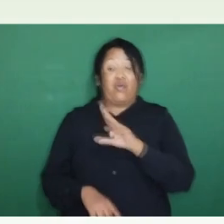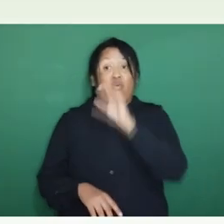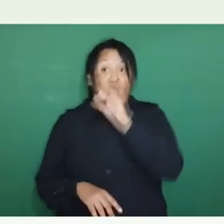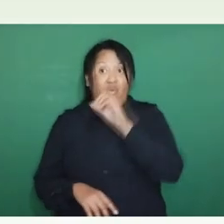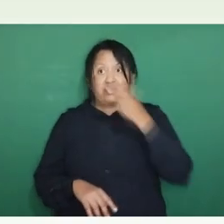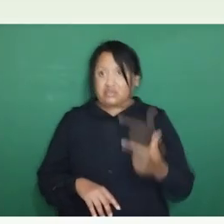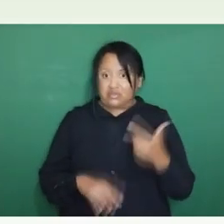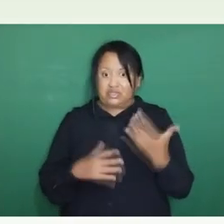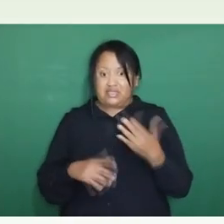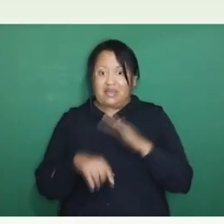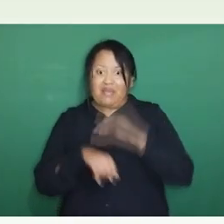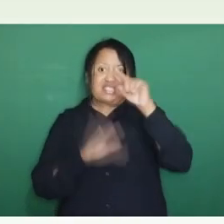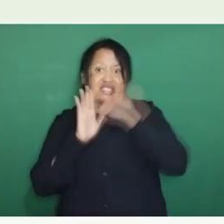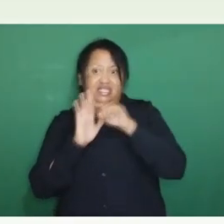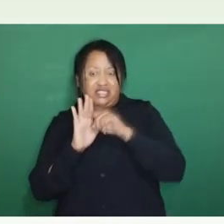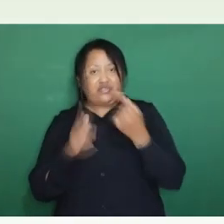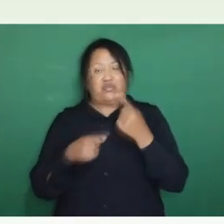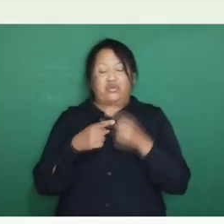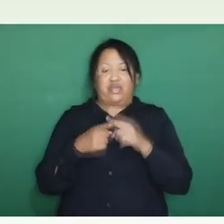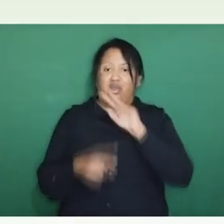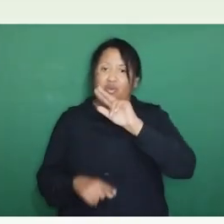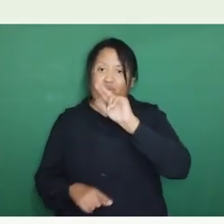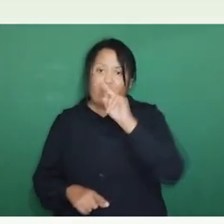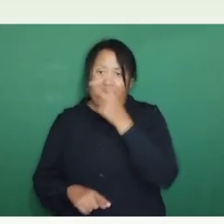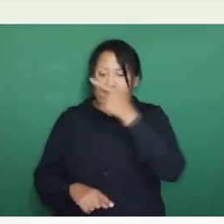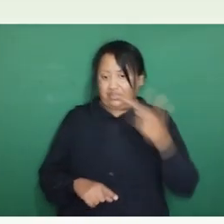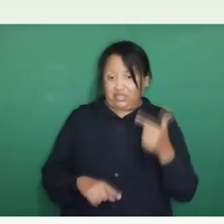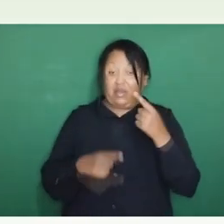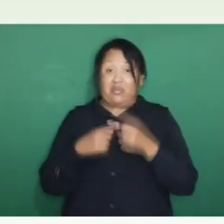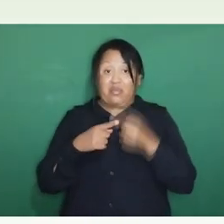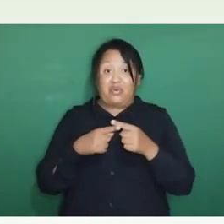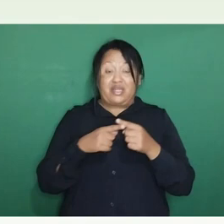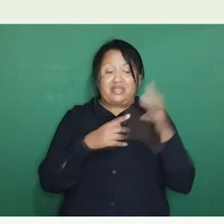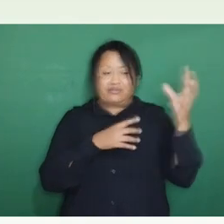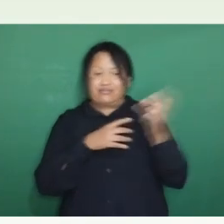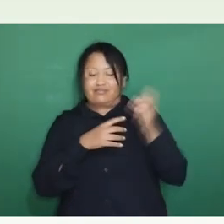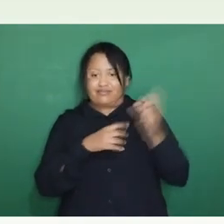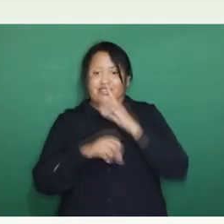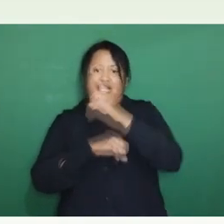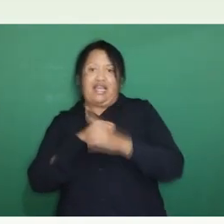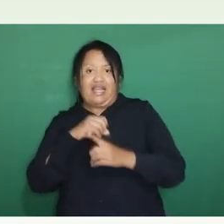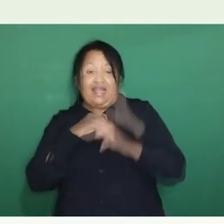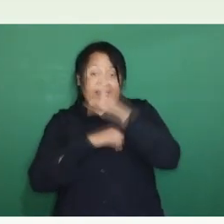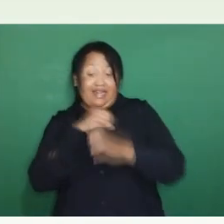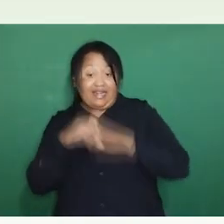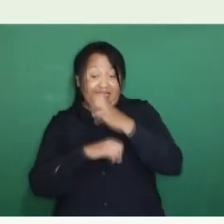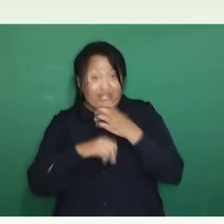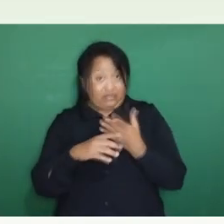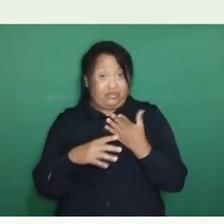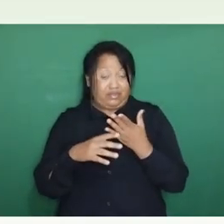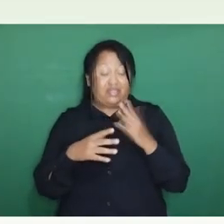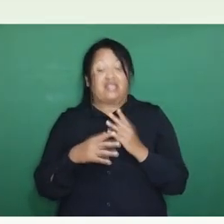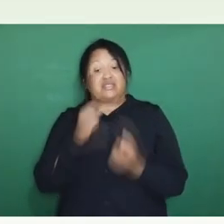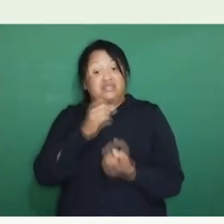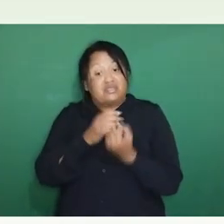eletronegativo do que o hidrogênio ele atrai os elétrons da ligação covalente para si formando